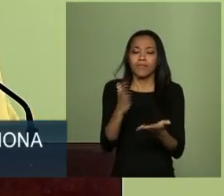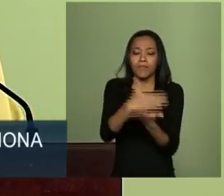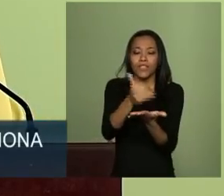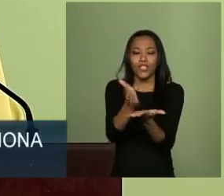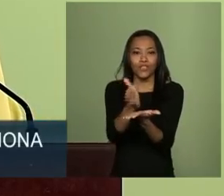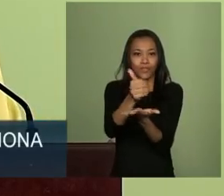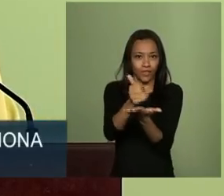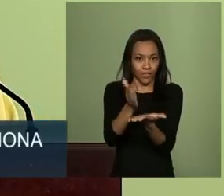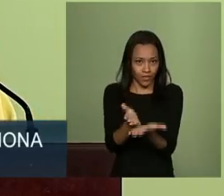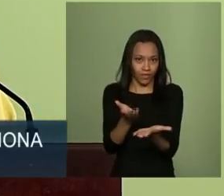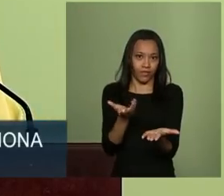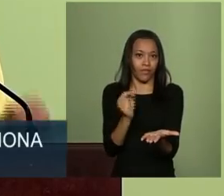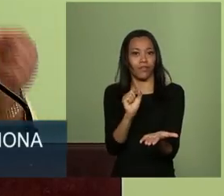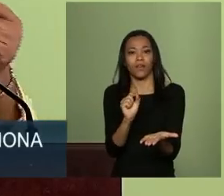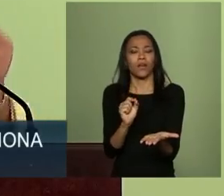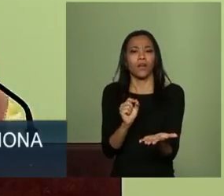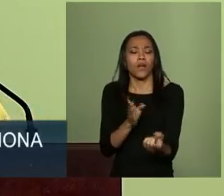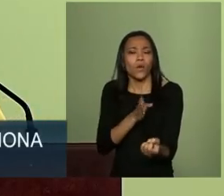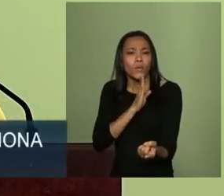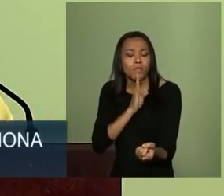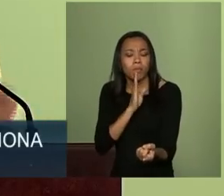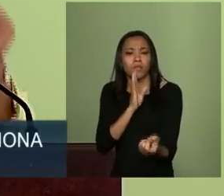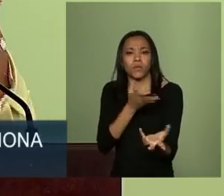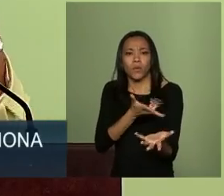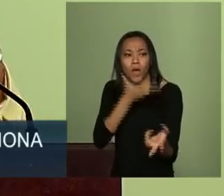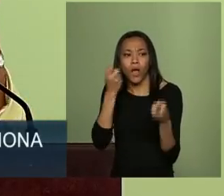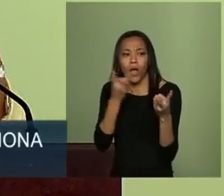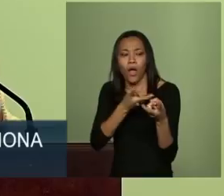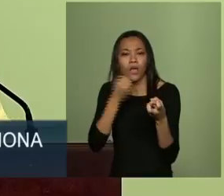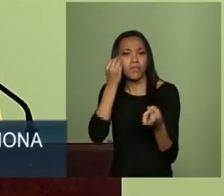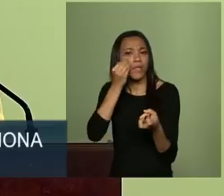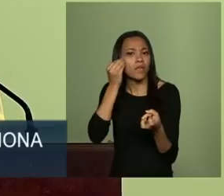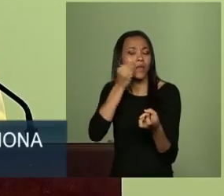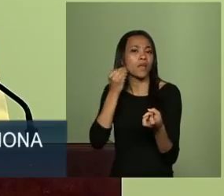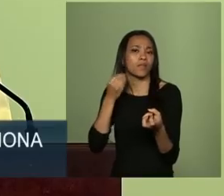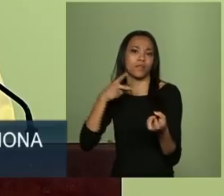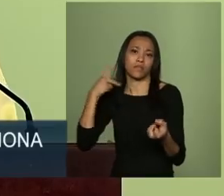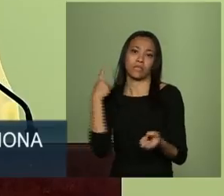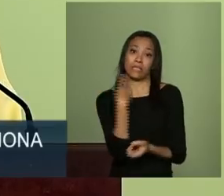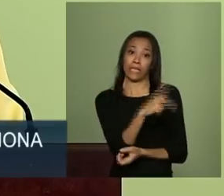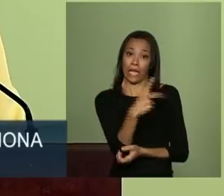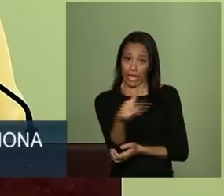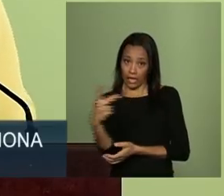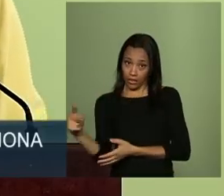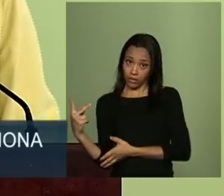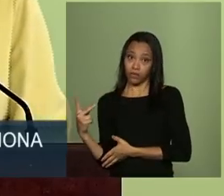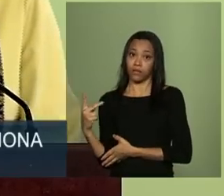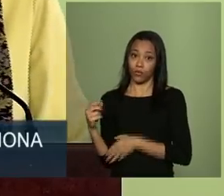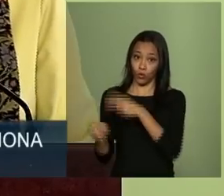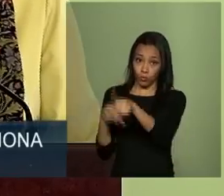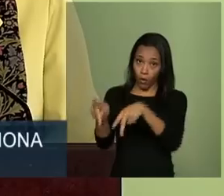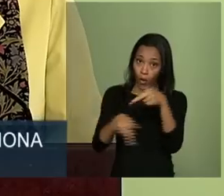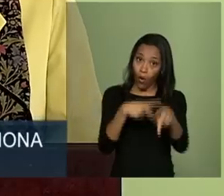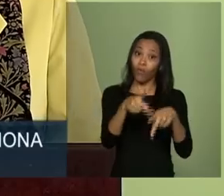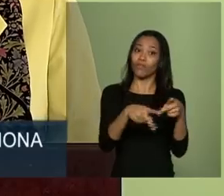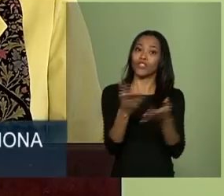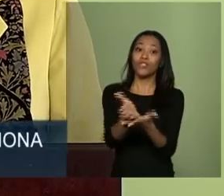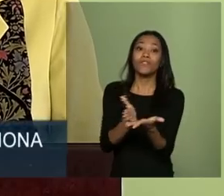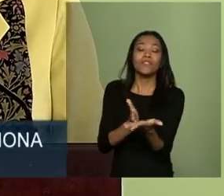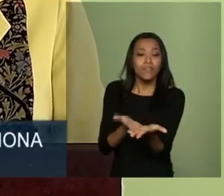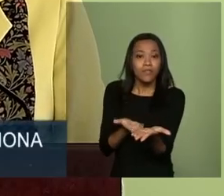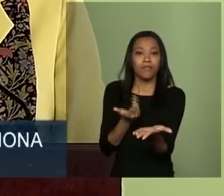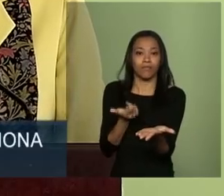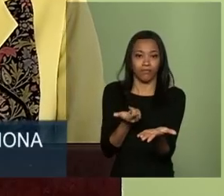para esse conhecimento e de absorção dos ganhos dele, enfim, dos royalties